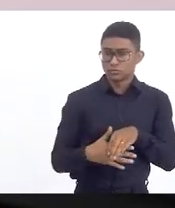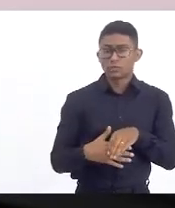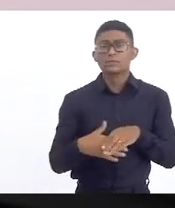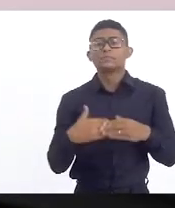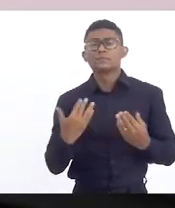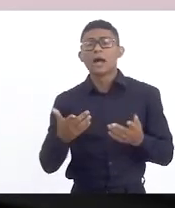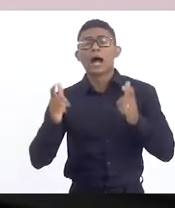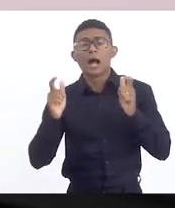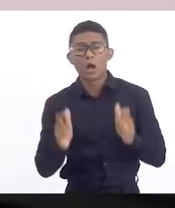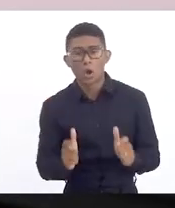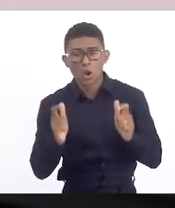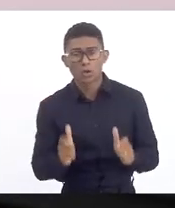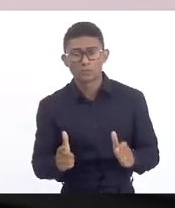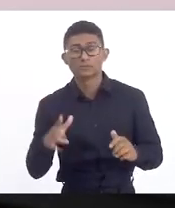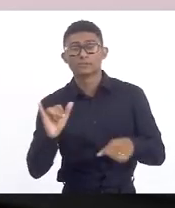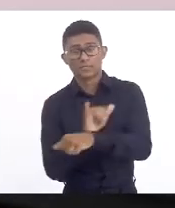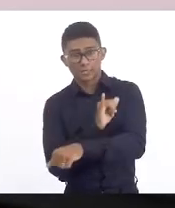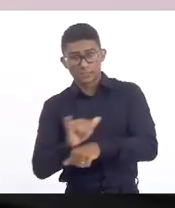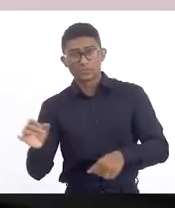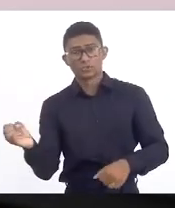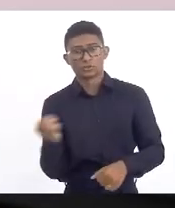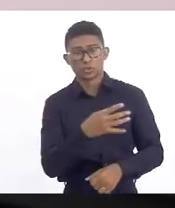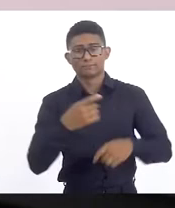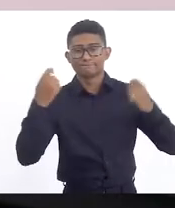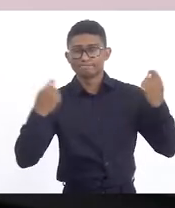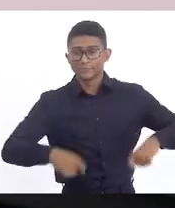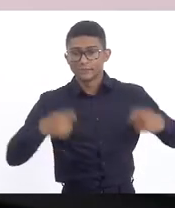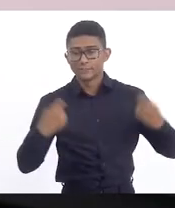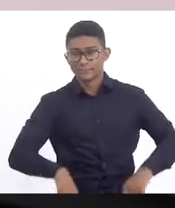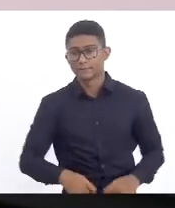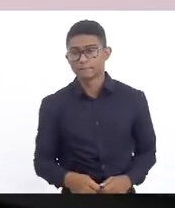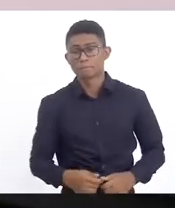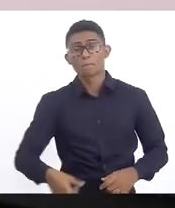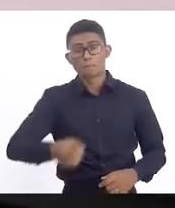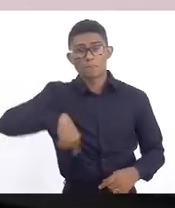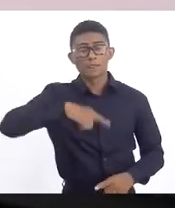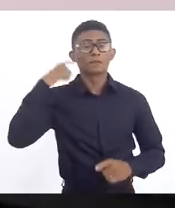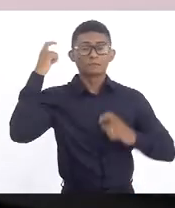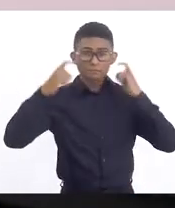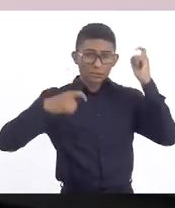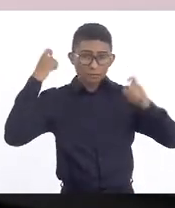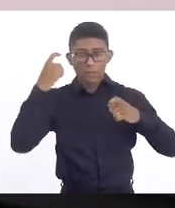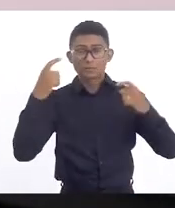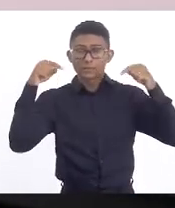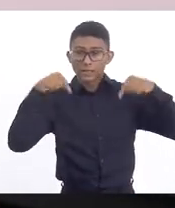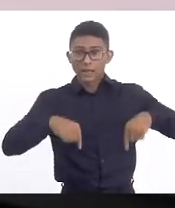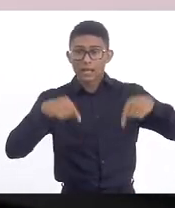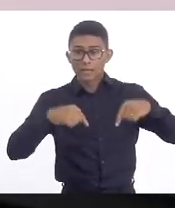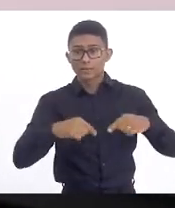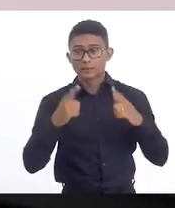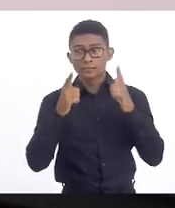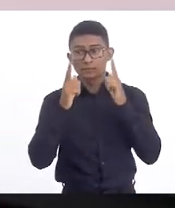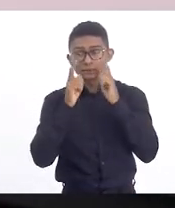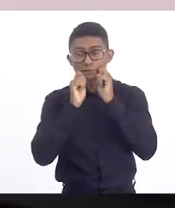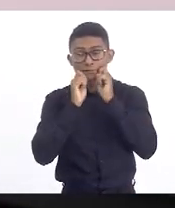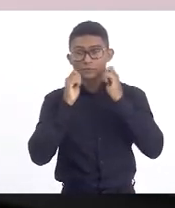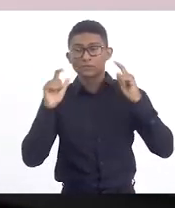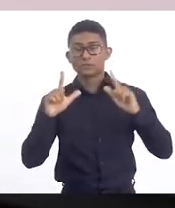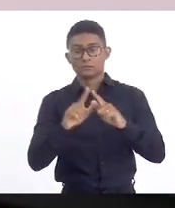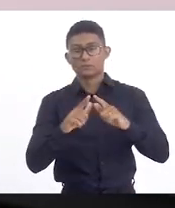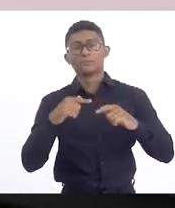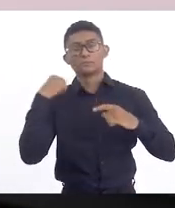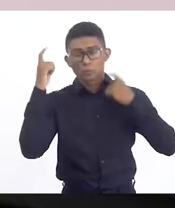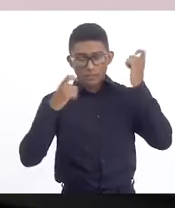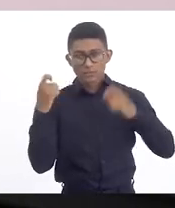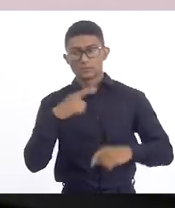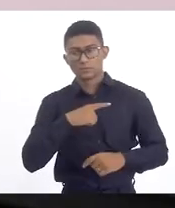seu dia a dia. A nossa diretora de segurança hídrica tem muita preocupação com isso, e essa casa tem um papel só fundamental. Só um minutinho, por gentileza. Vou dar uma parte ali do deputado